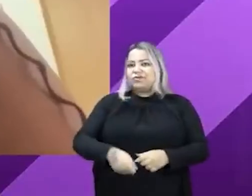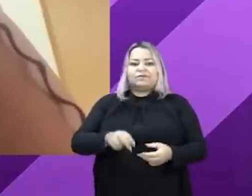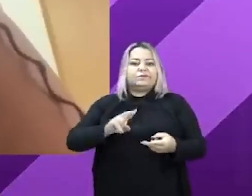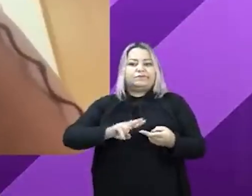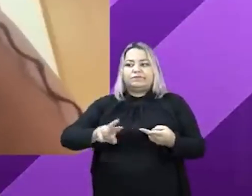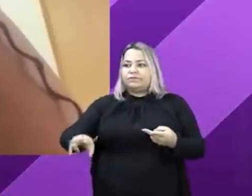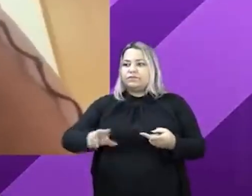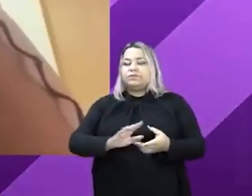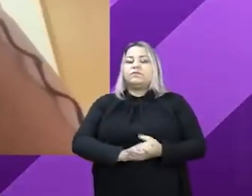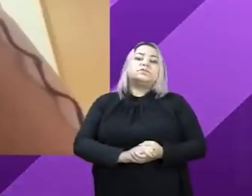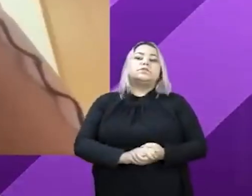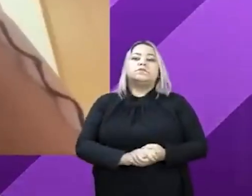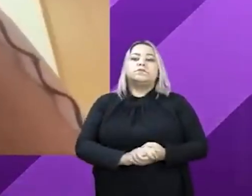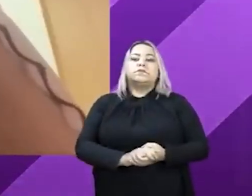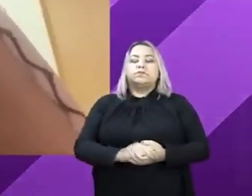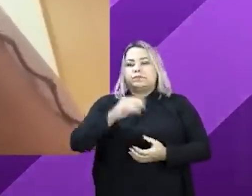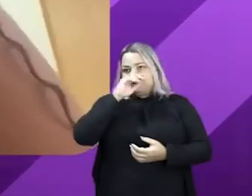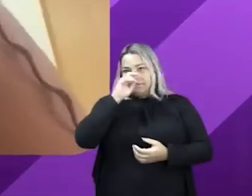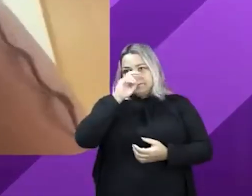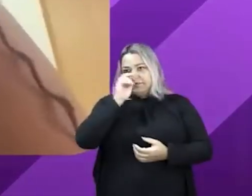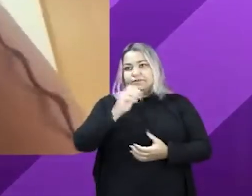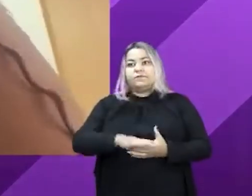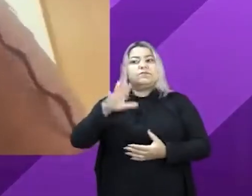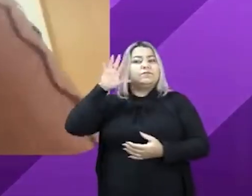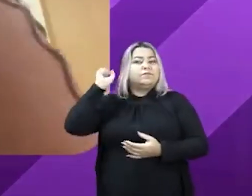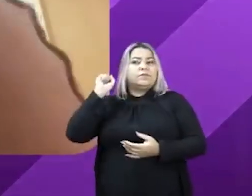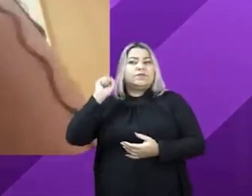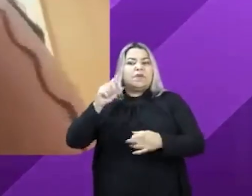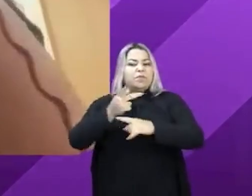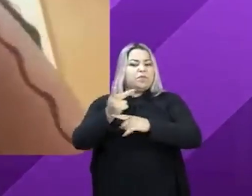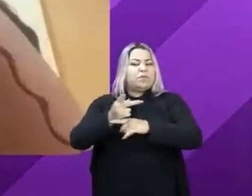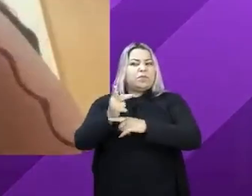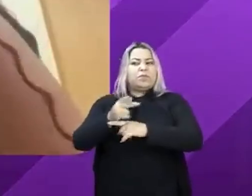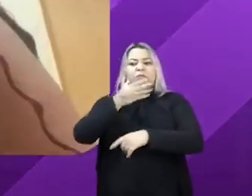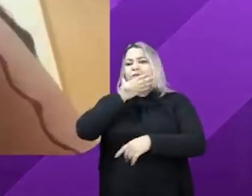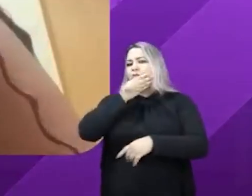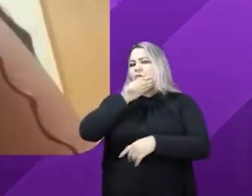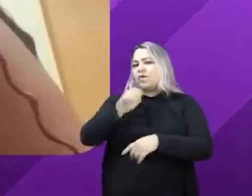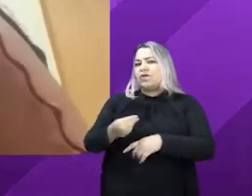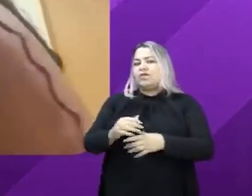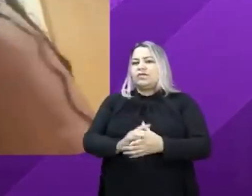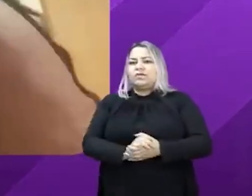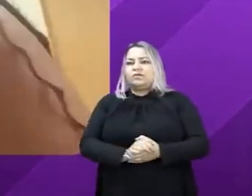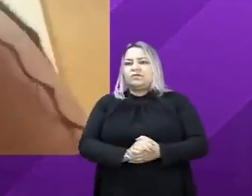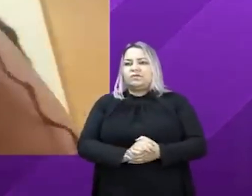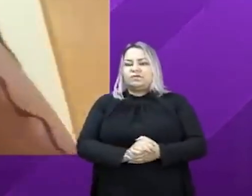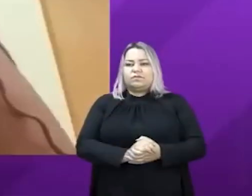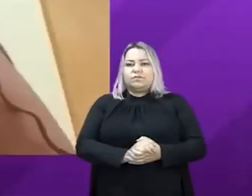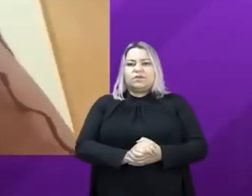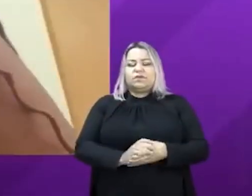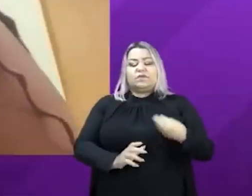misógino. E eu ouvia, ela tá aqui atrás de macho, ela não gosta de hip hop nada,